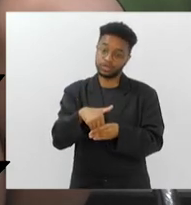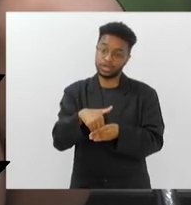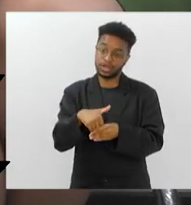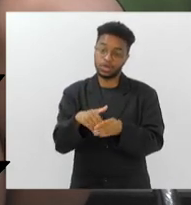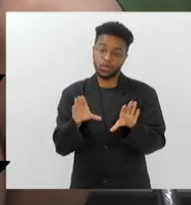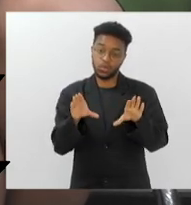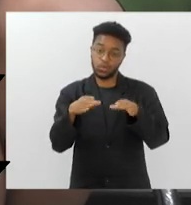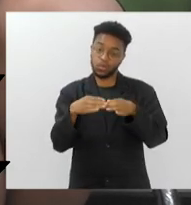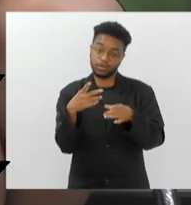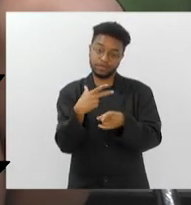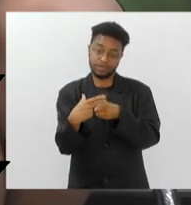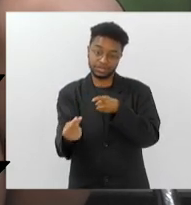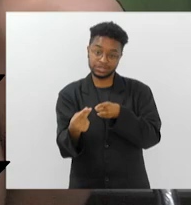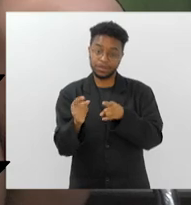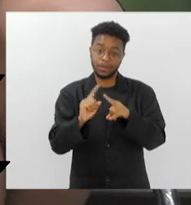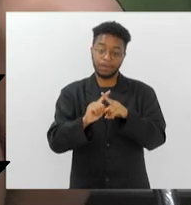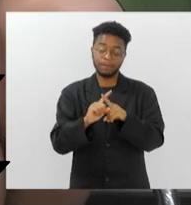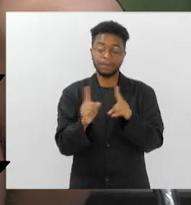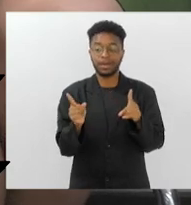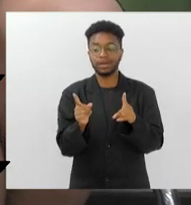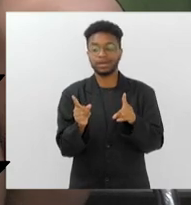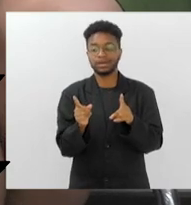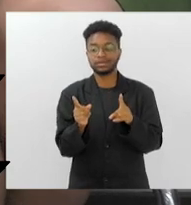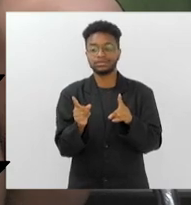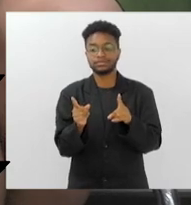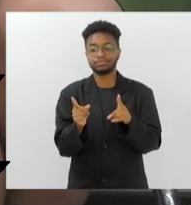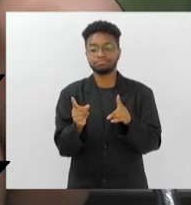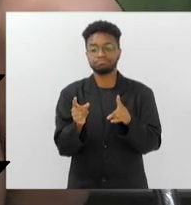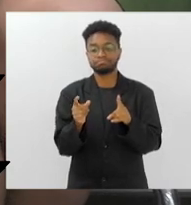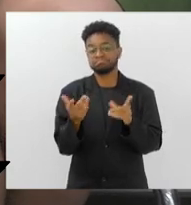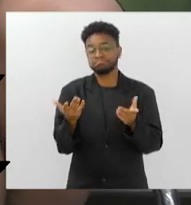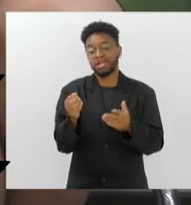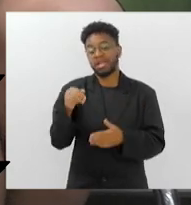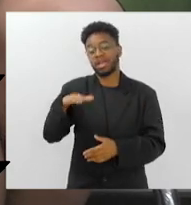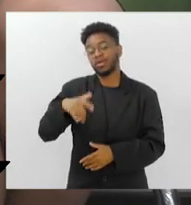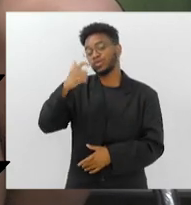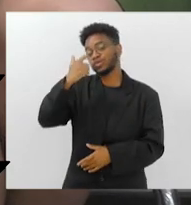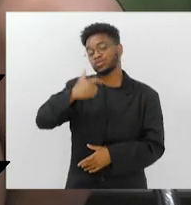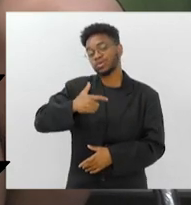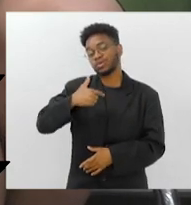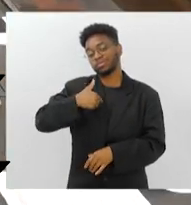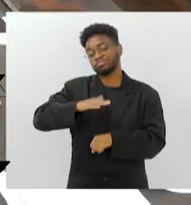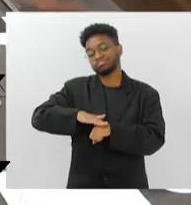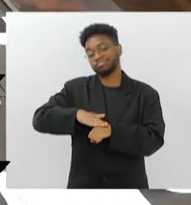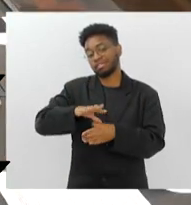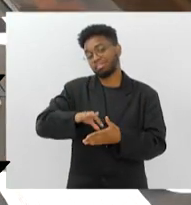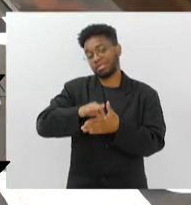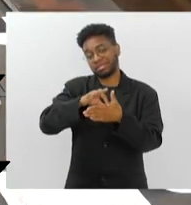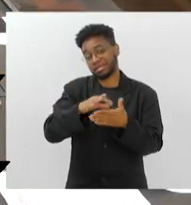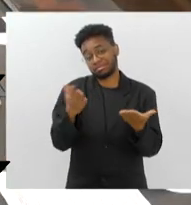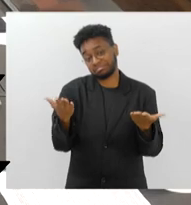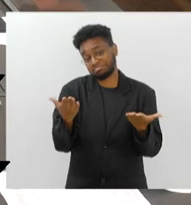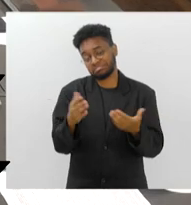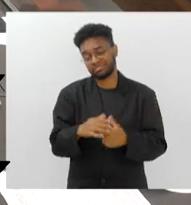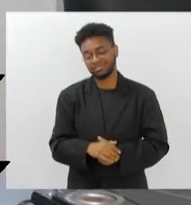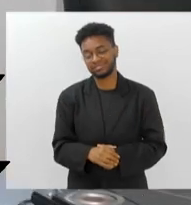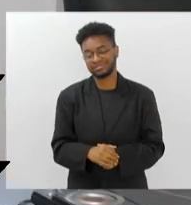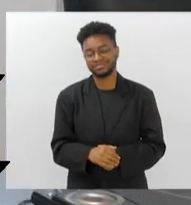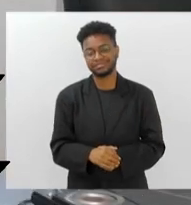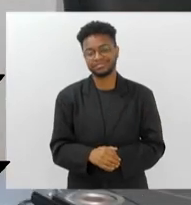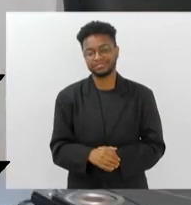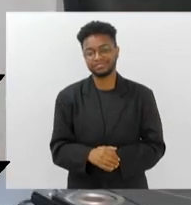foi vencedora mas não foi quem quem sou eu para ter esse tipo de liderança bem